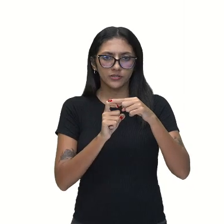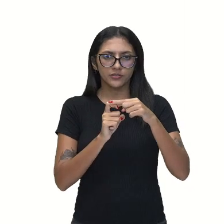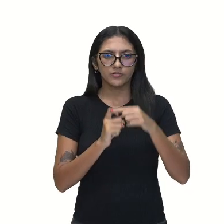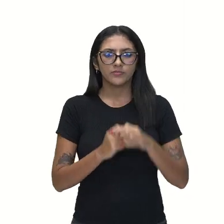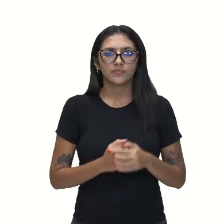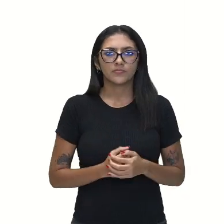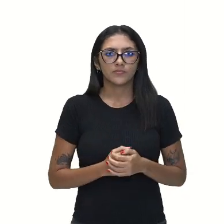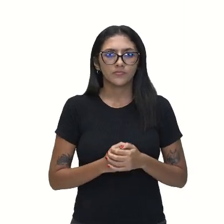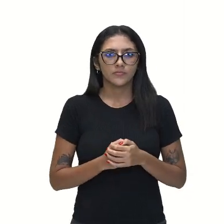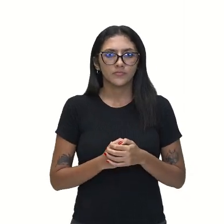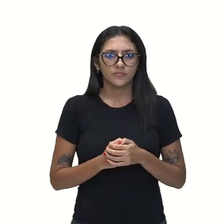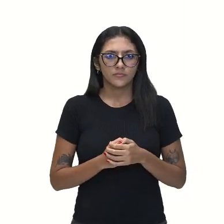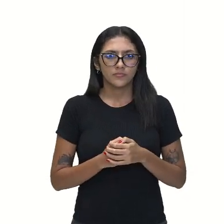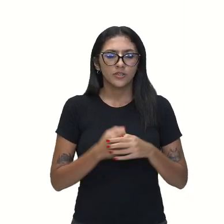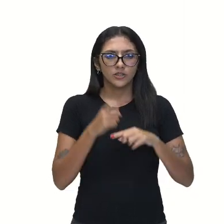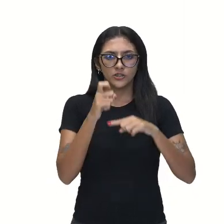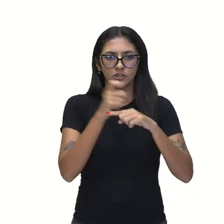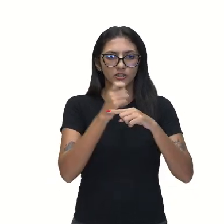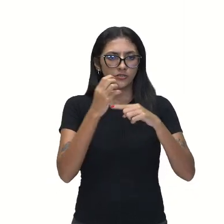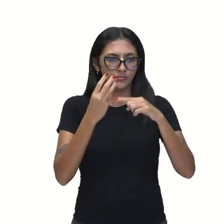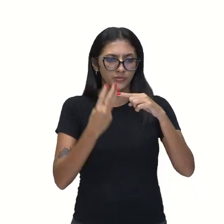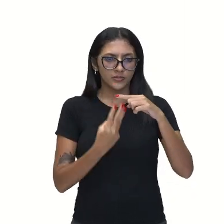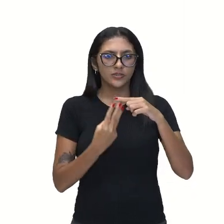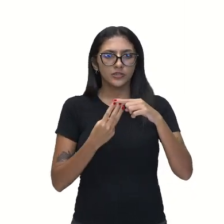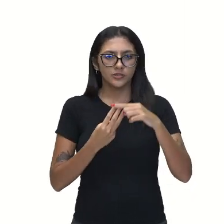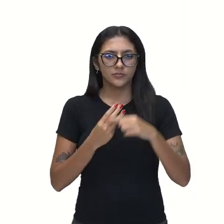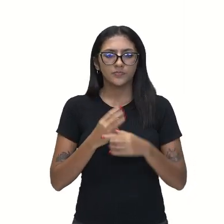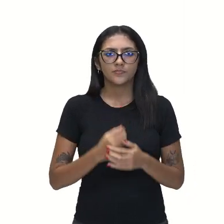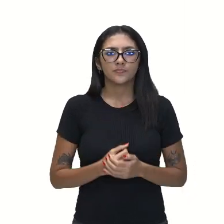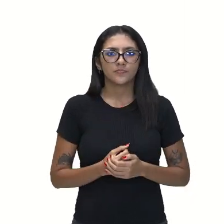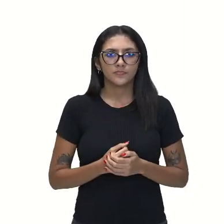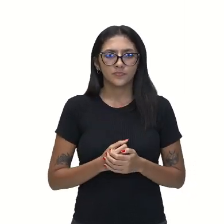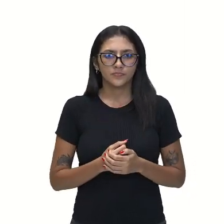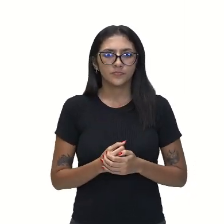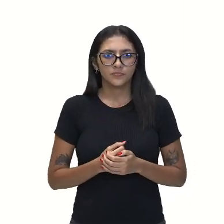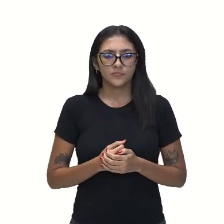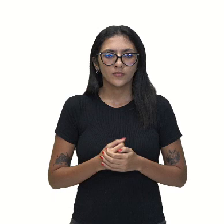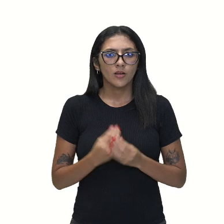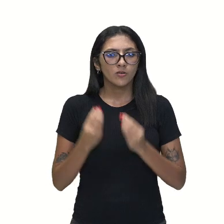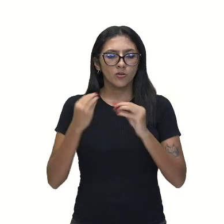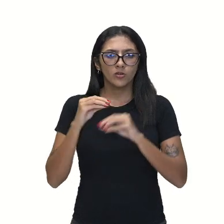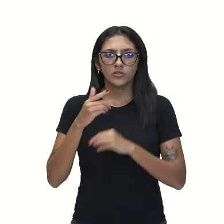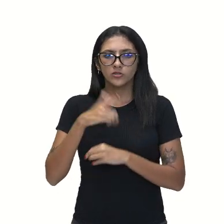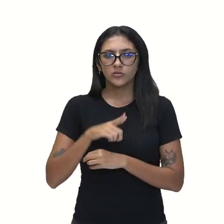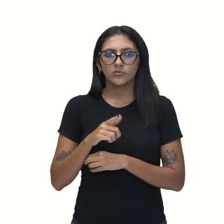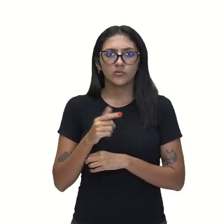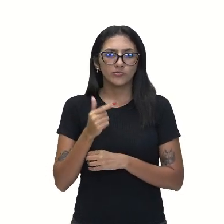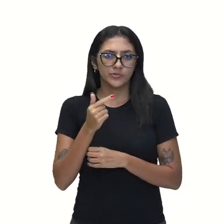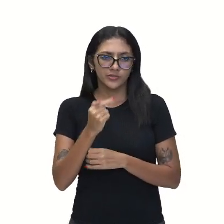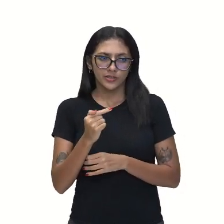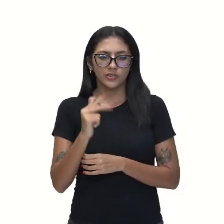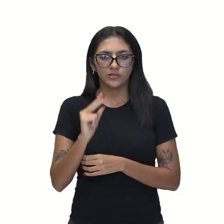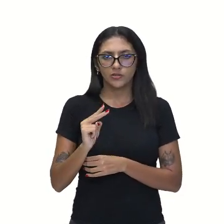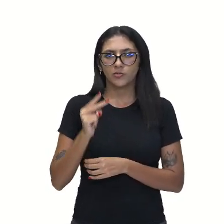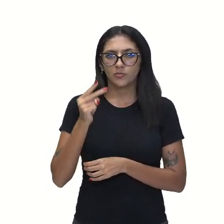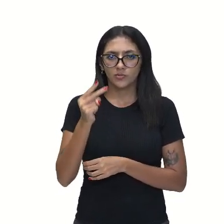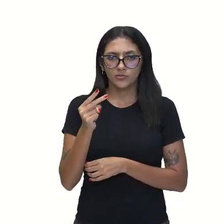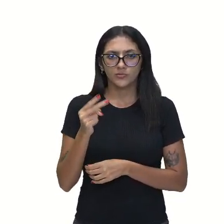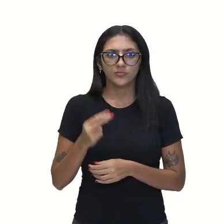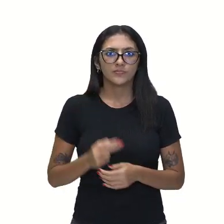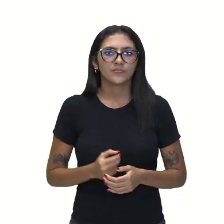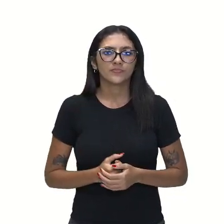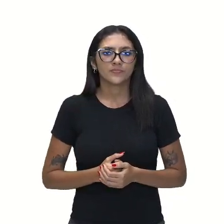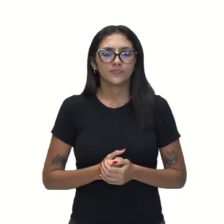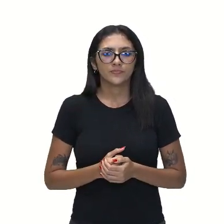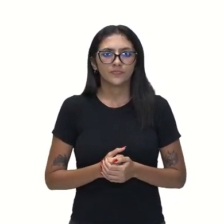Ok? Então, realizei a multiplicação das potências, sobrou aqui 7 elevado ao quadrado. Pronto,